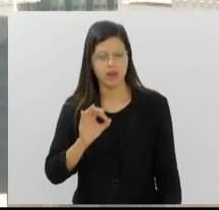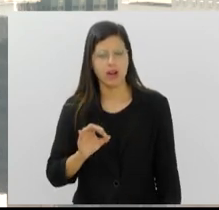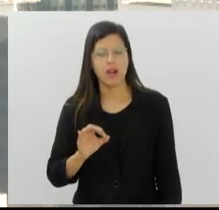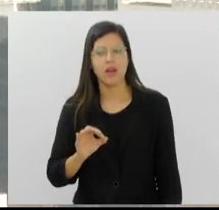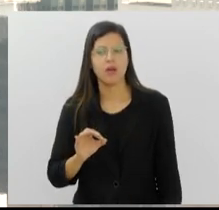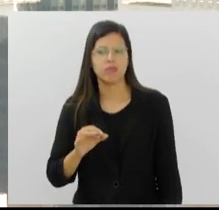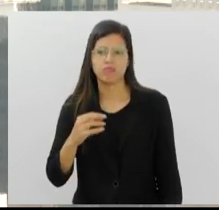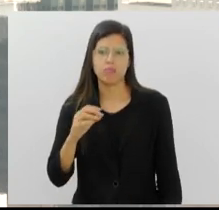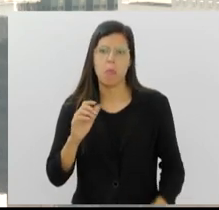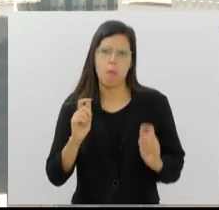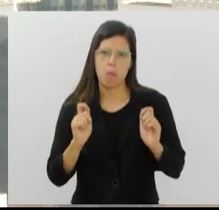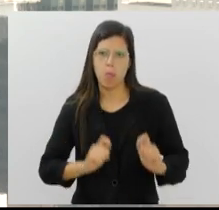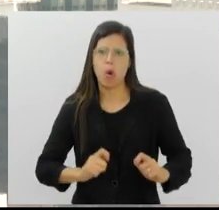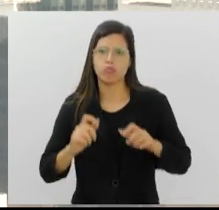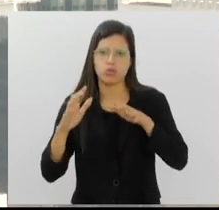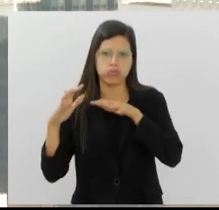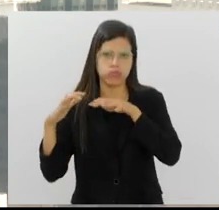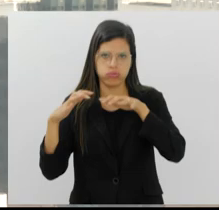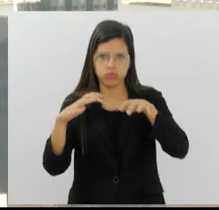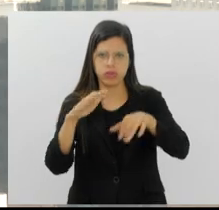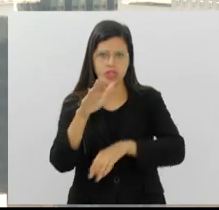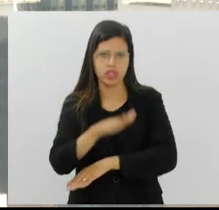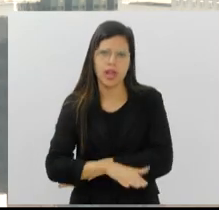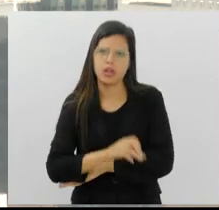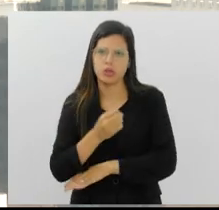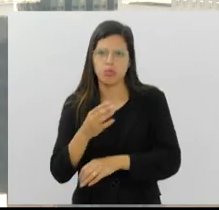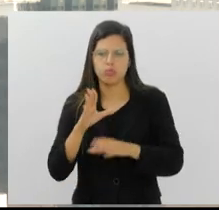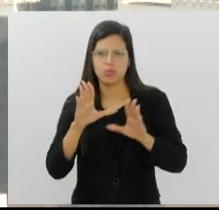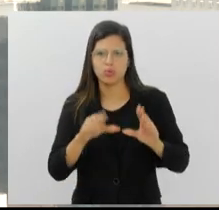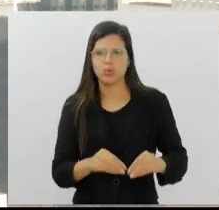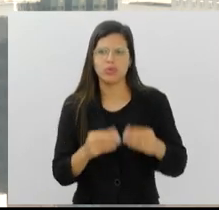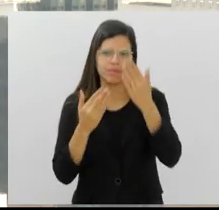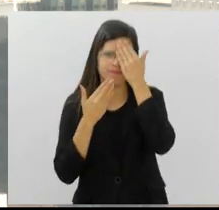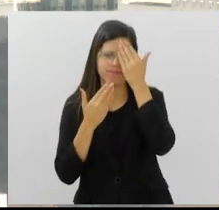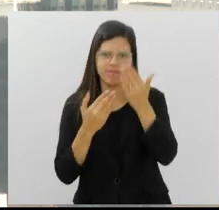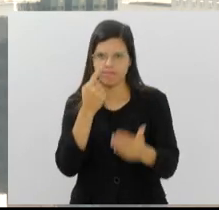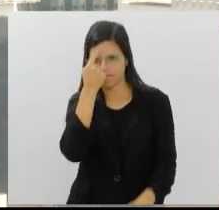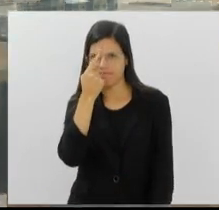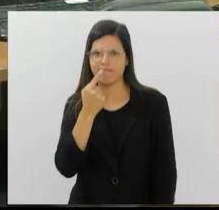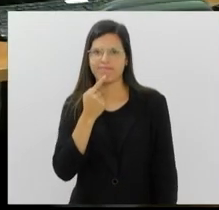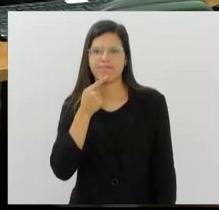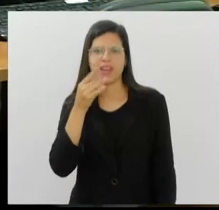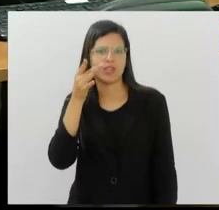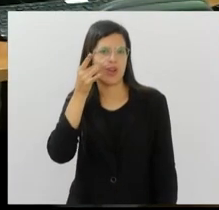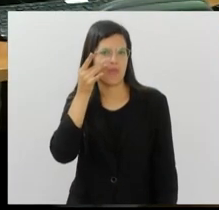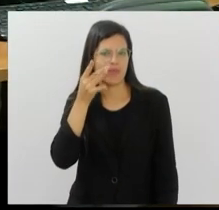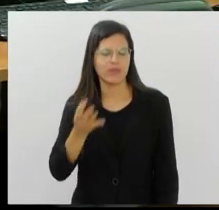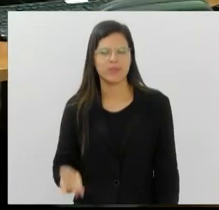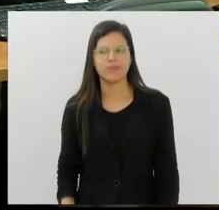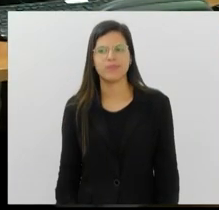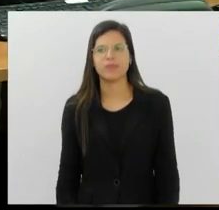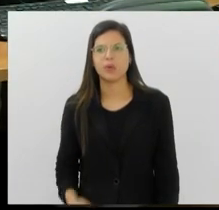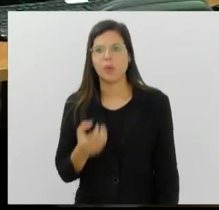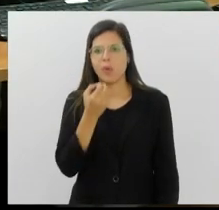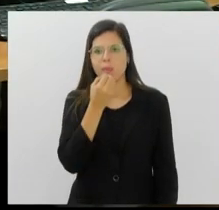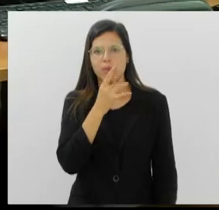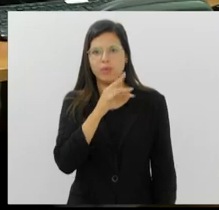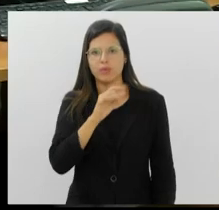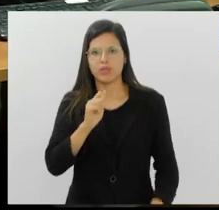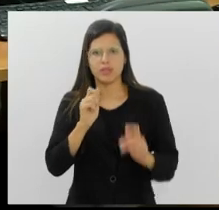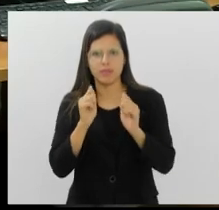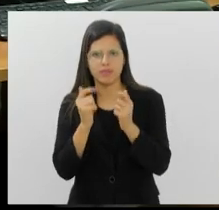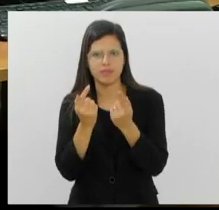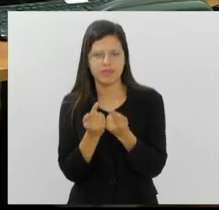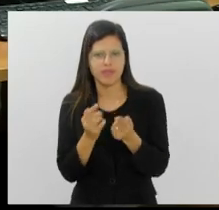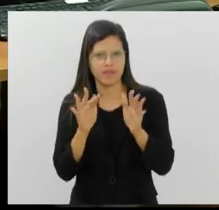há previsão de pancadas de chuva à tarde e à noite. Obrigado, Rodrigo Melo, pelas imagens ao vivo. O Bom Dia Alerje termina aqui.